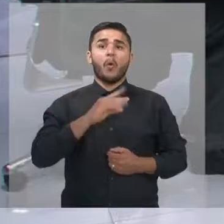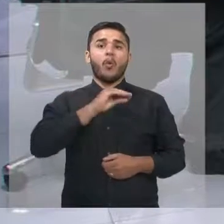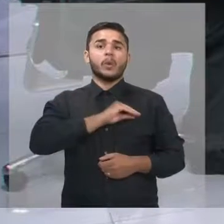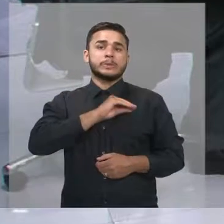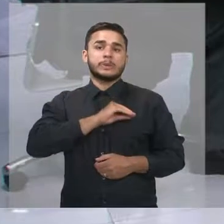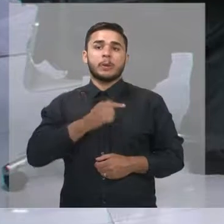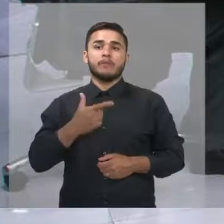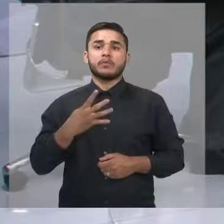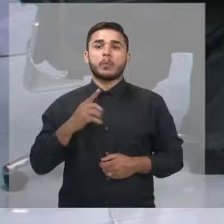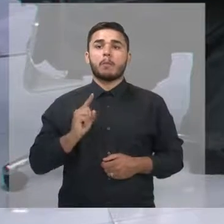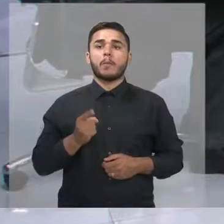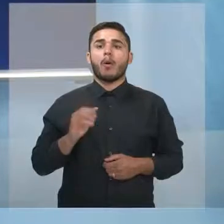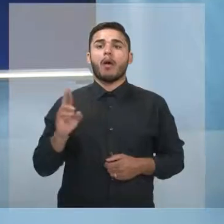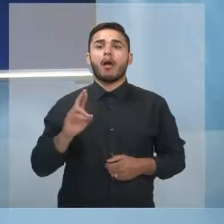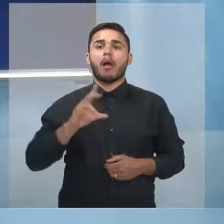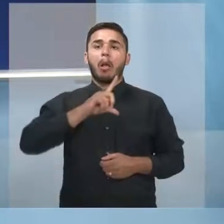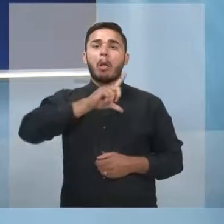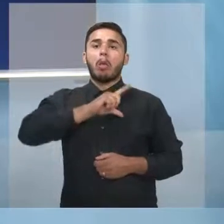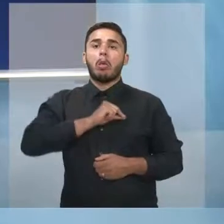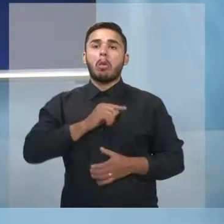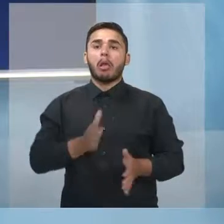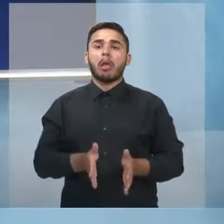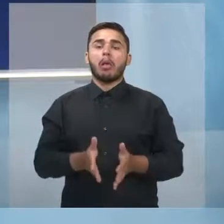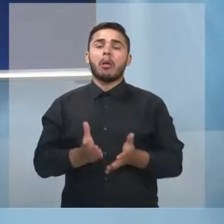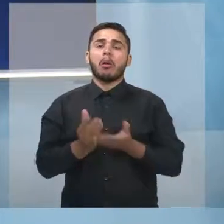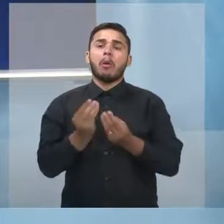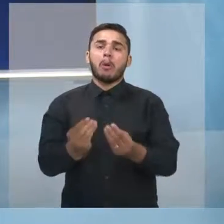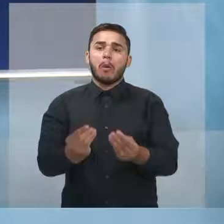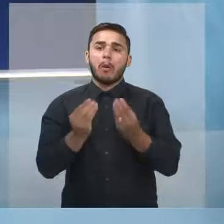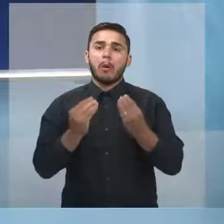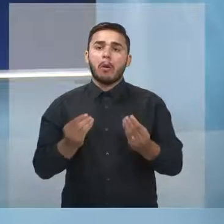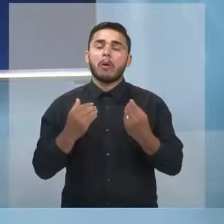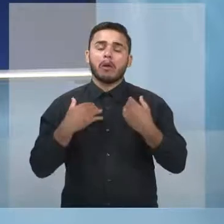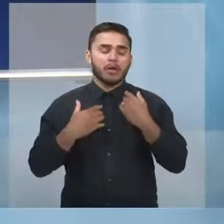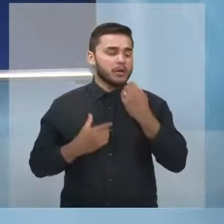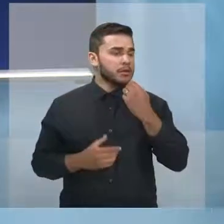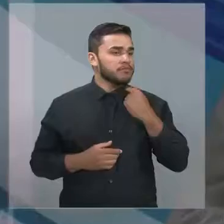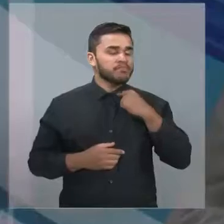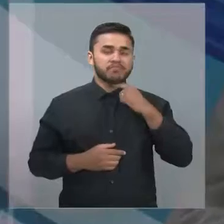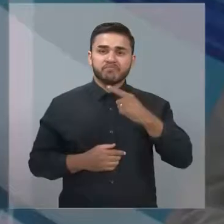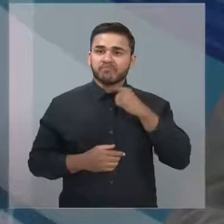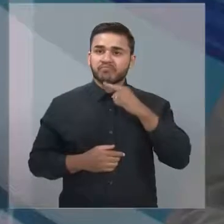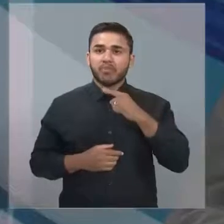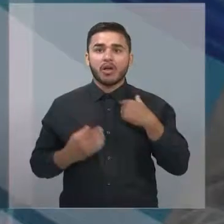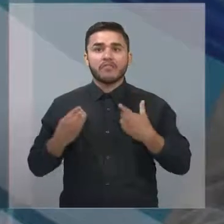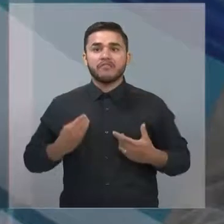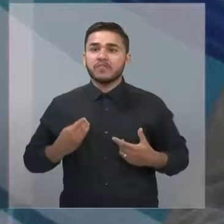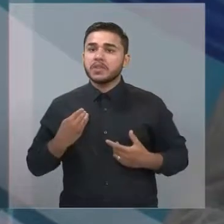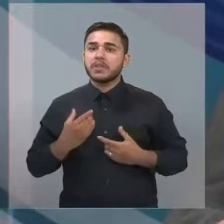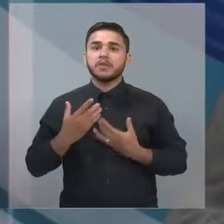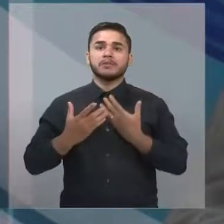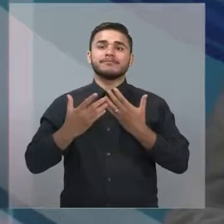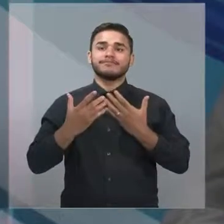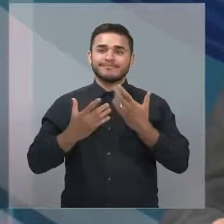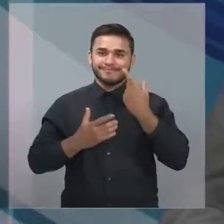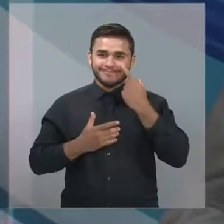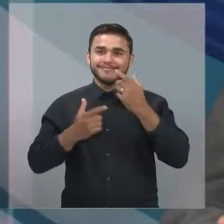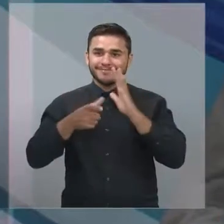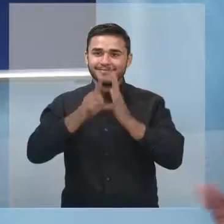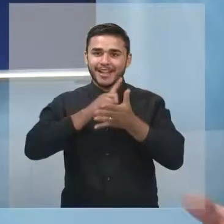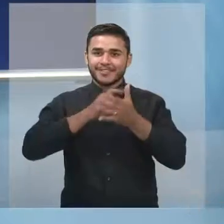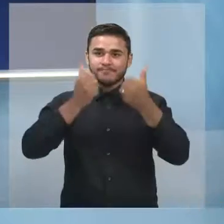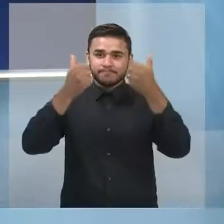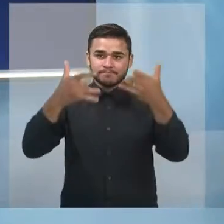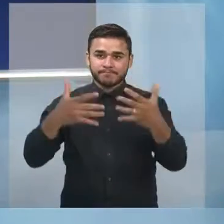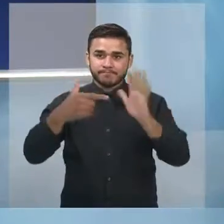que impactou a todos, inclusive os seus pares, a Associação dos Promotores do Brasil,